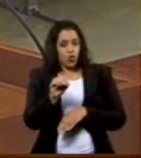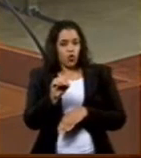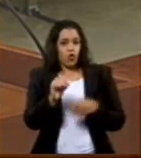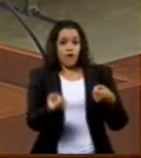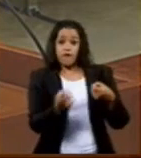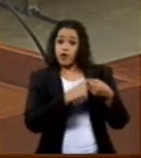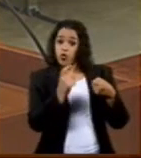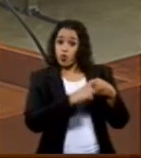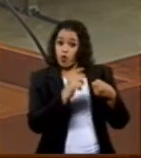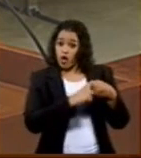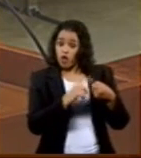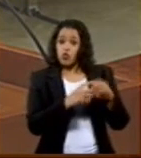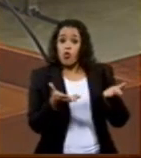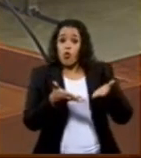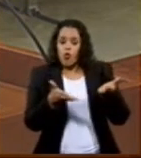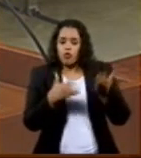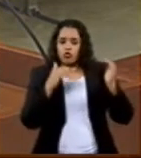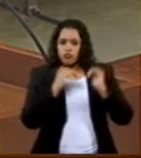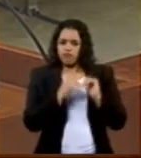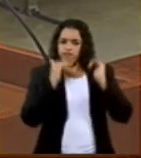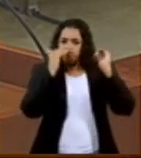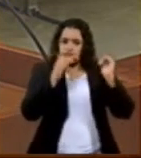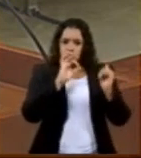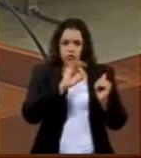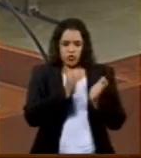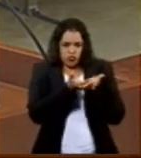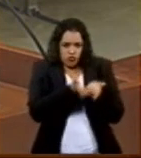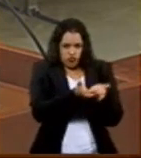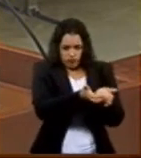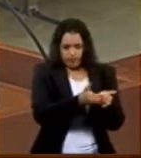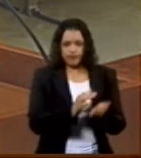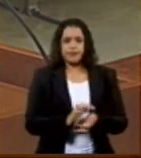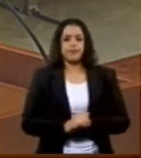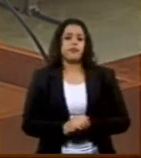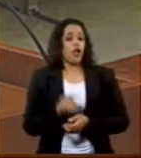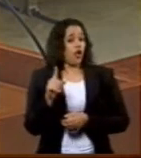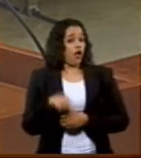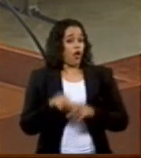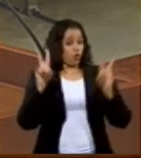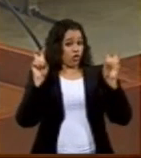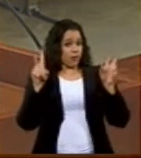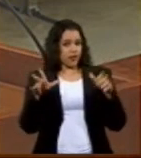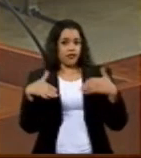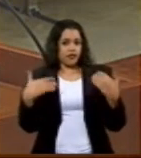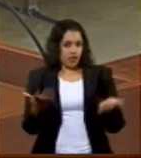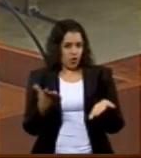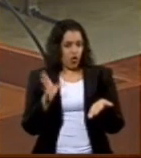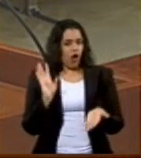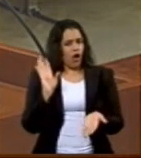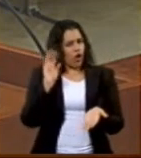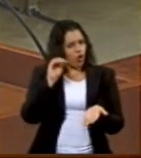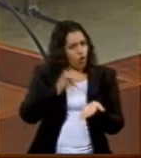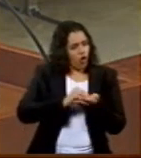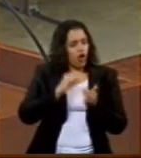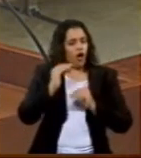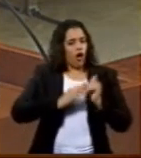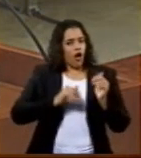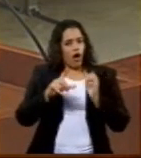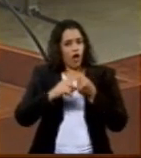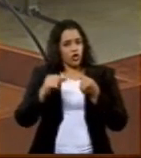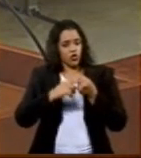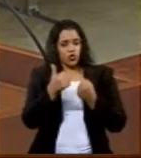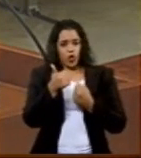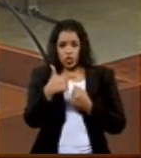à hoje chamada autoridade portuária. Esse é o tema da repercussão geral, portanto, a aplicação do artigo 14 para